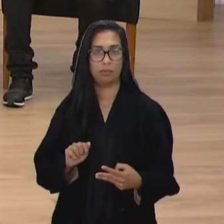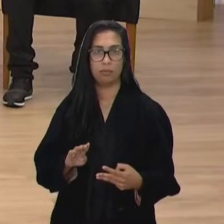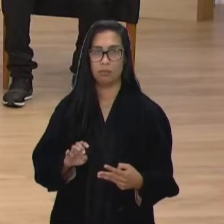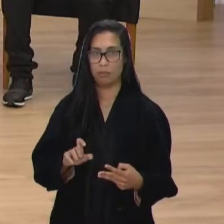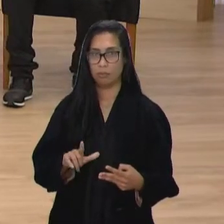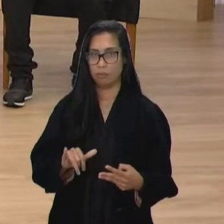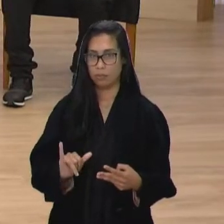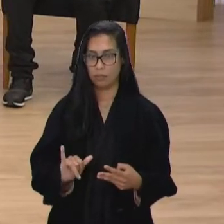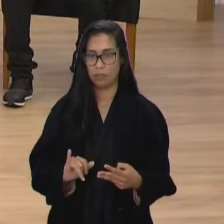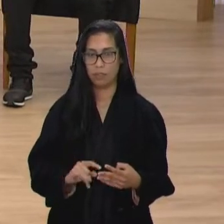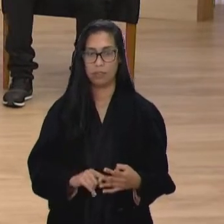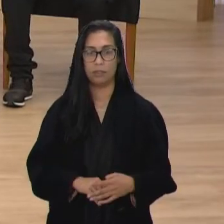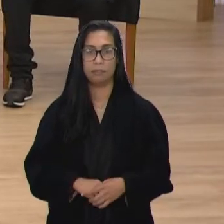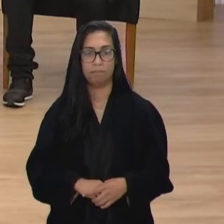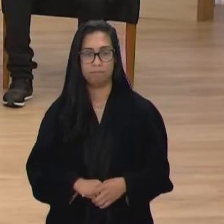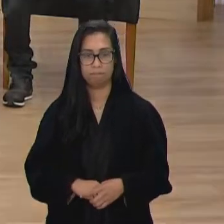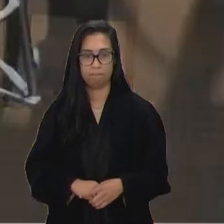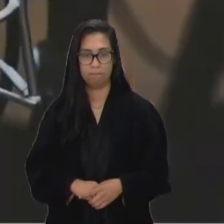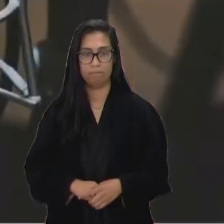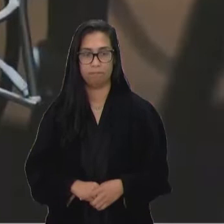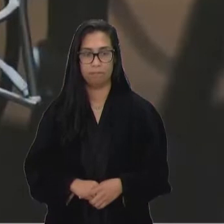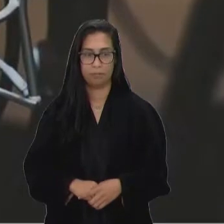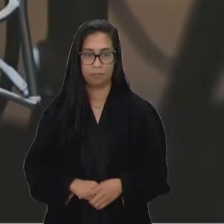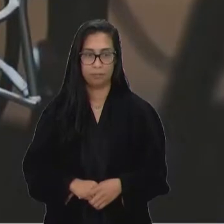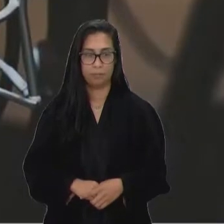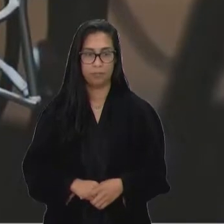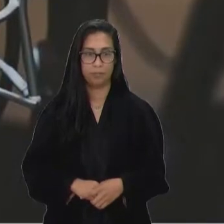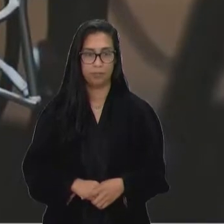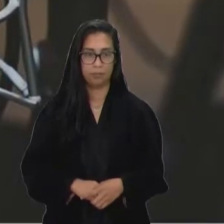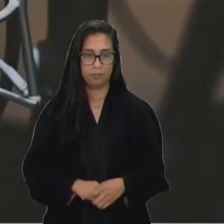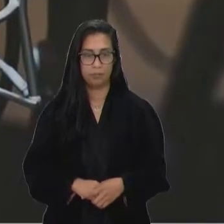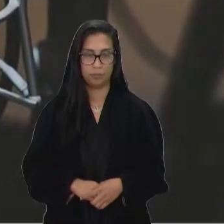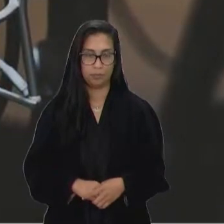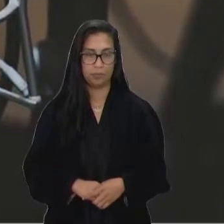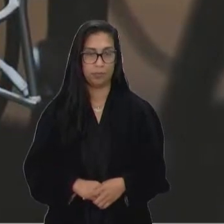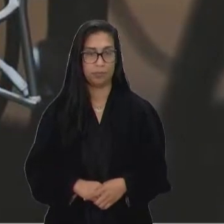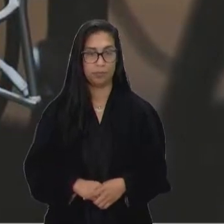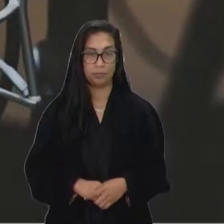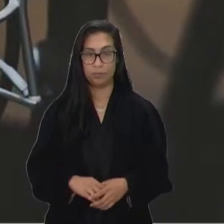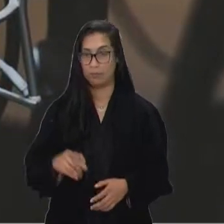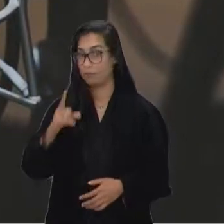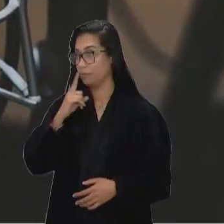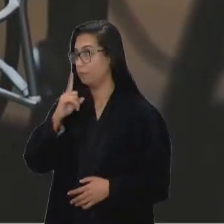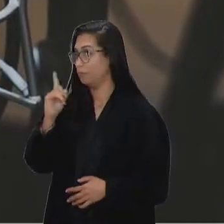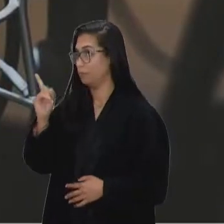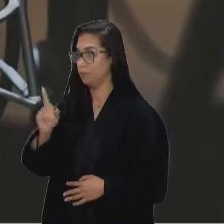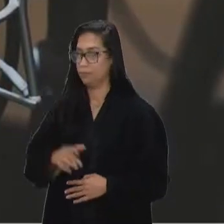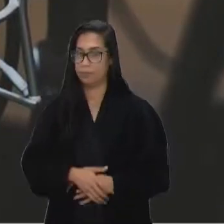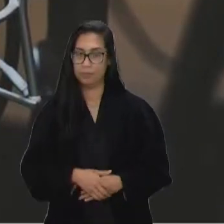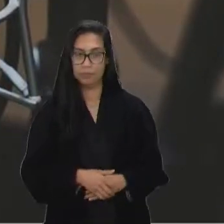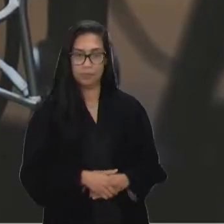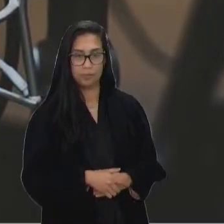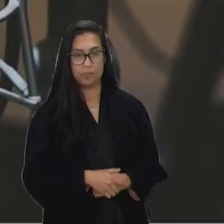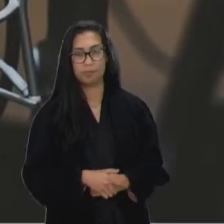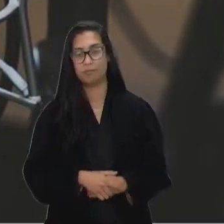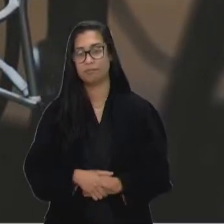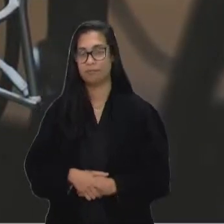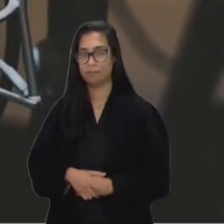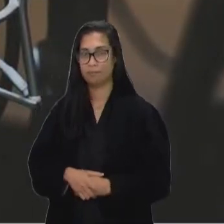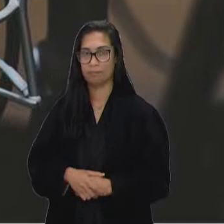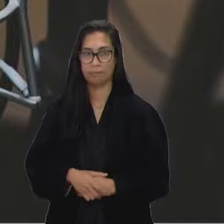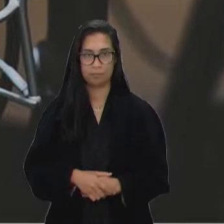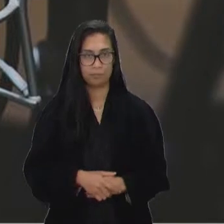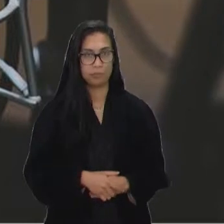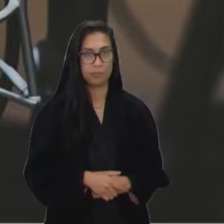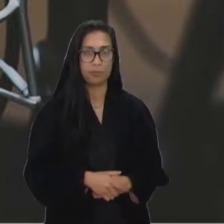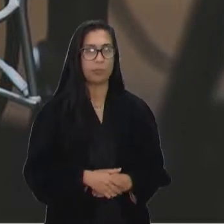primeira pergunta, gente, aí na tela com vocês, olha só, ainda bem que vocês não estão vendo. Qual foi o projeto